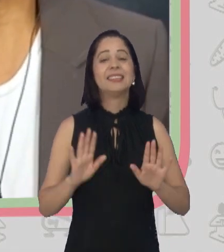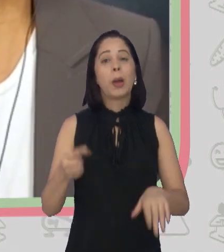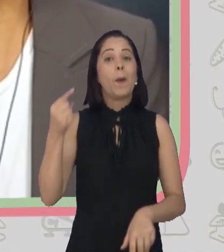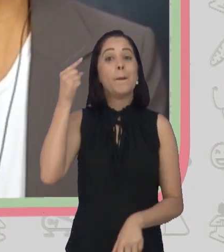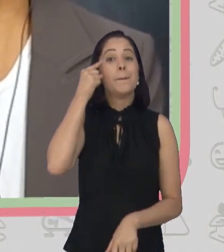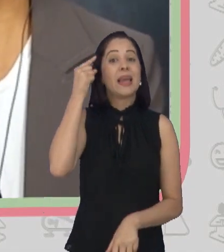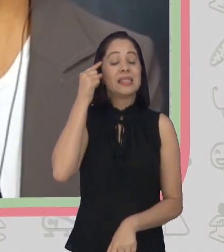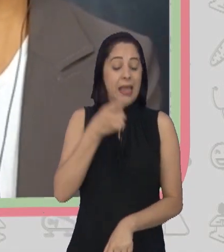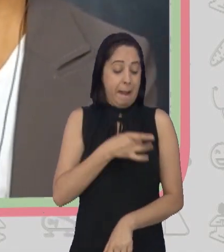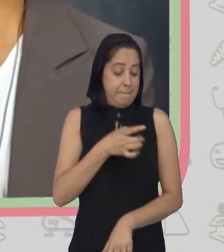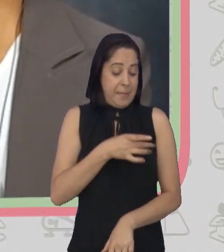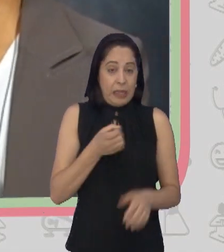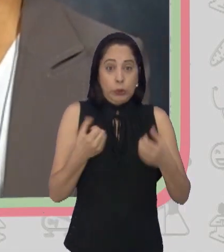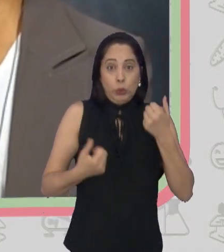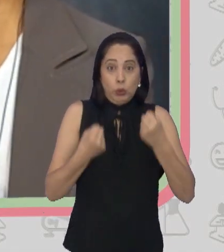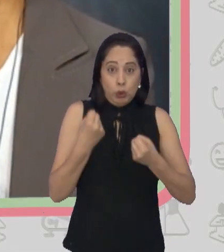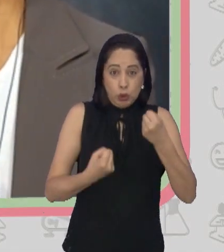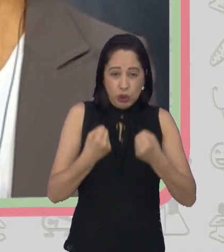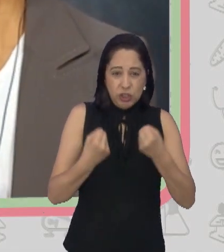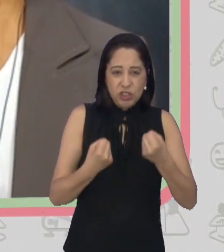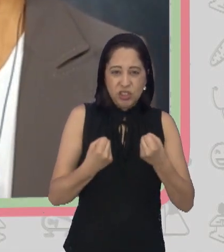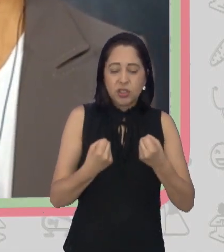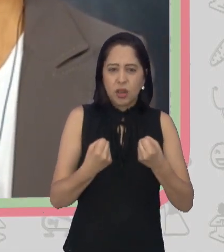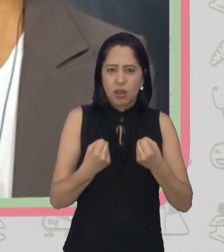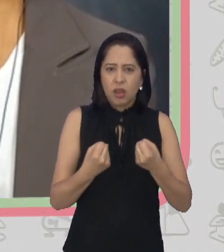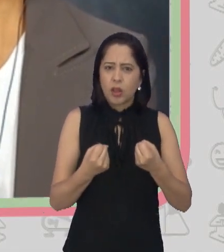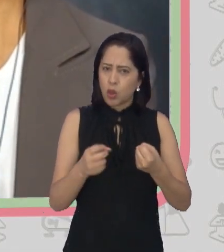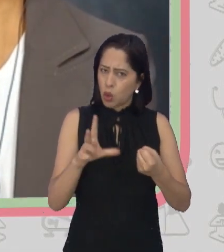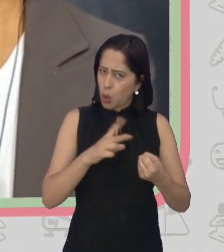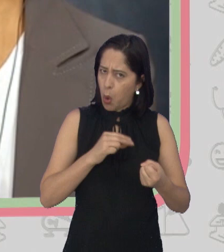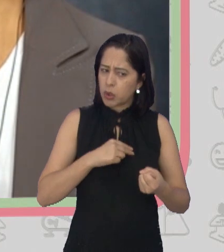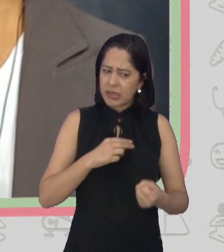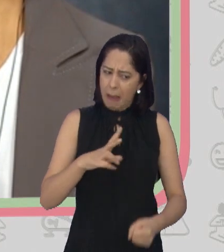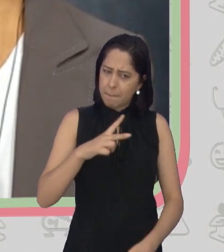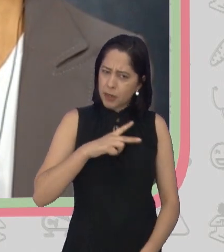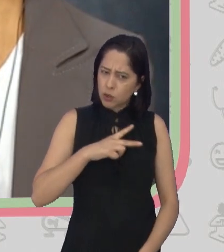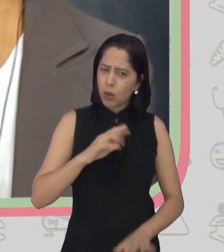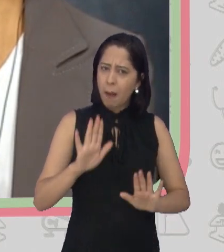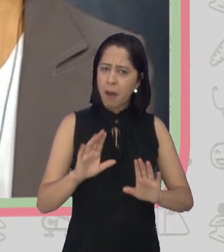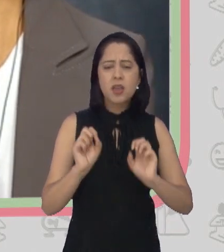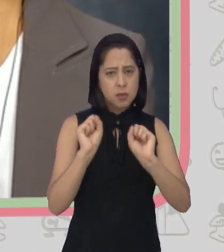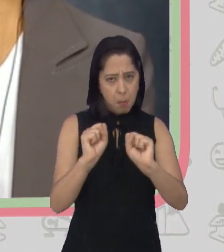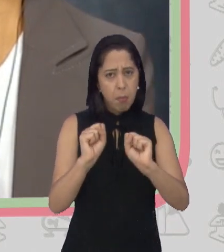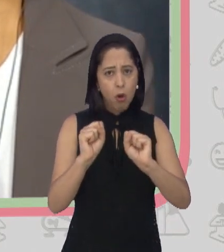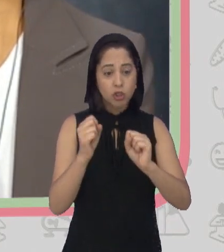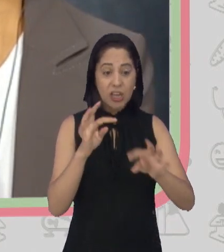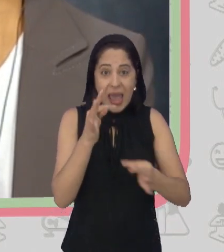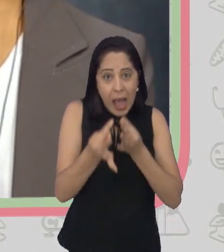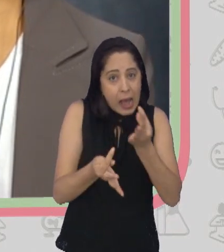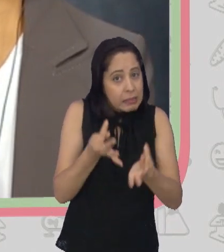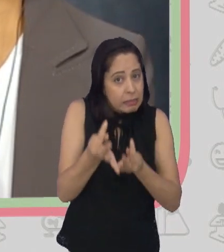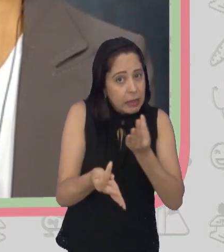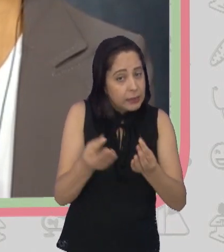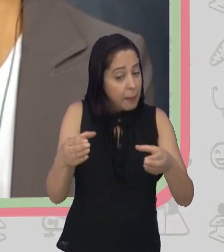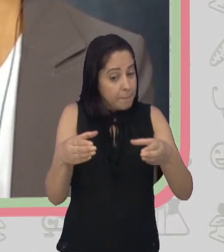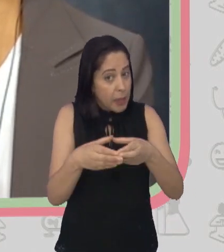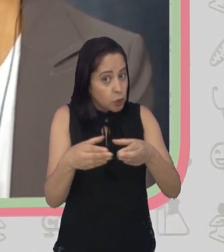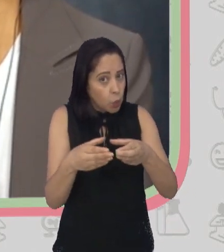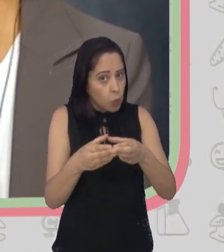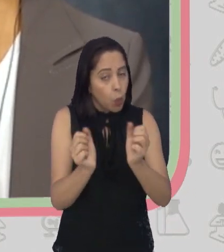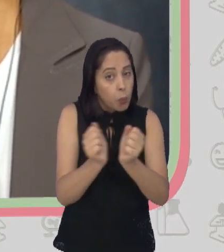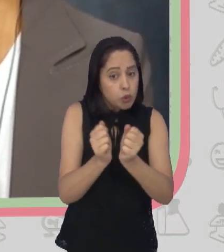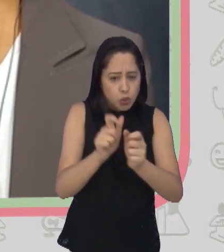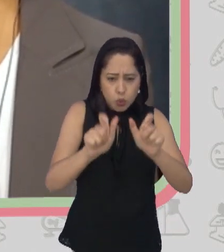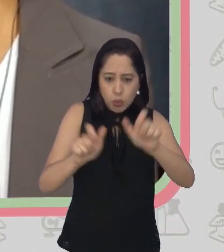pensa em medo de dirigir, parece algo muito pessoal, né? Mas é possível fazer esse tratamento em grupo? Quais são os